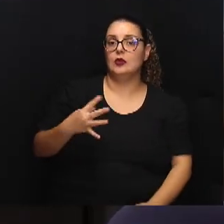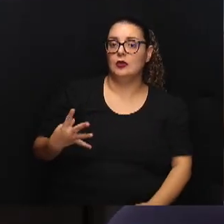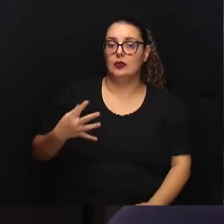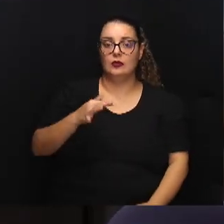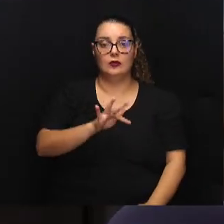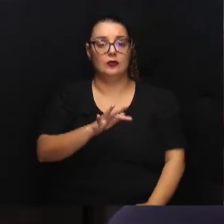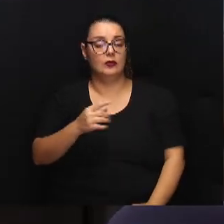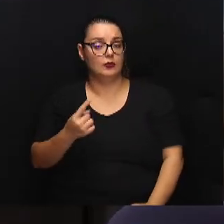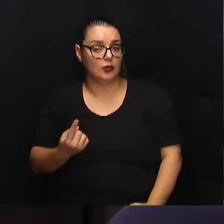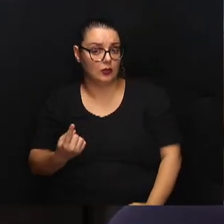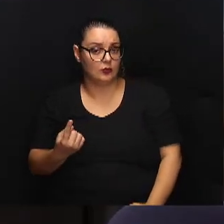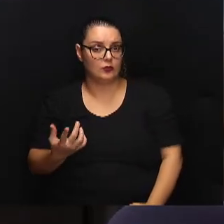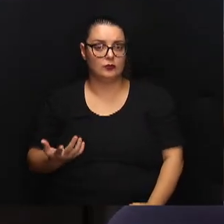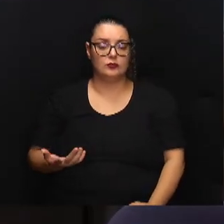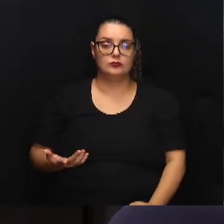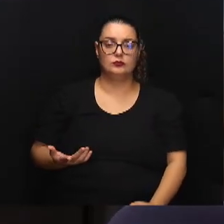1,